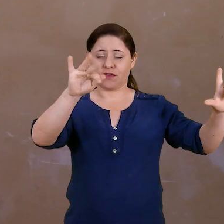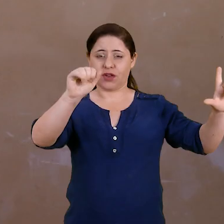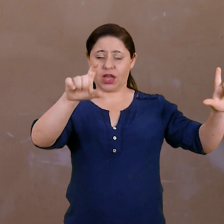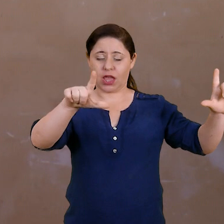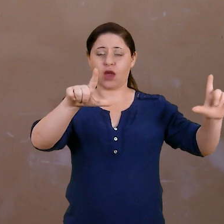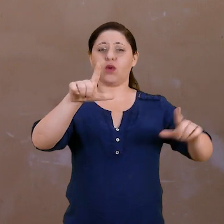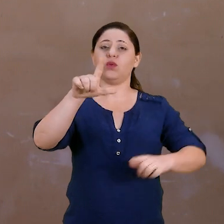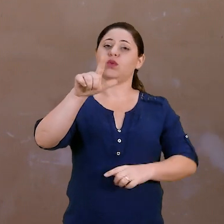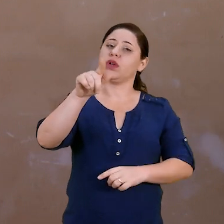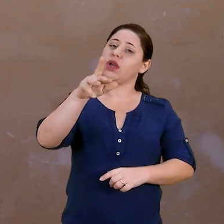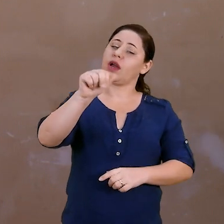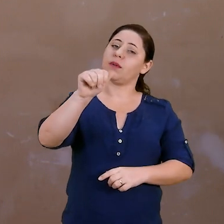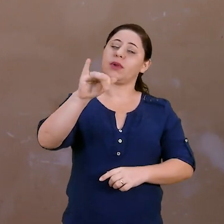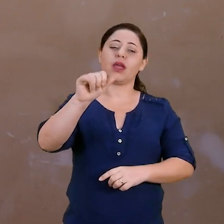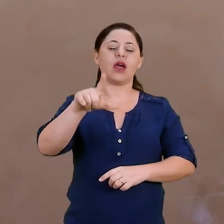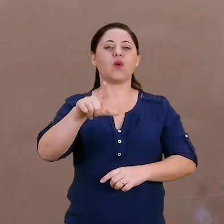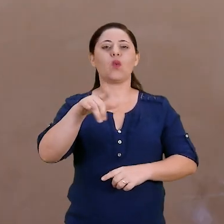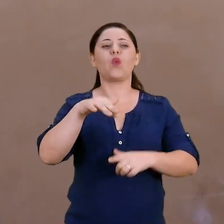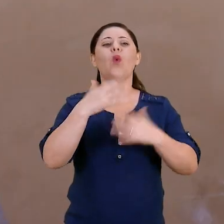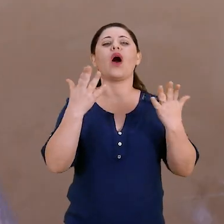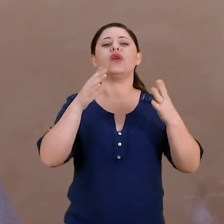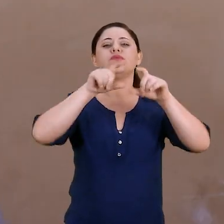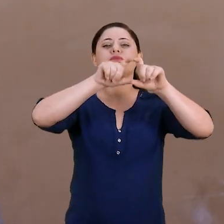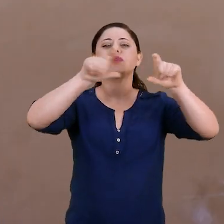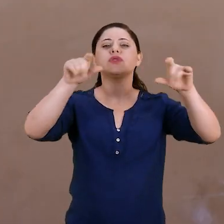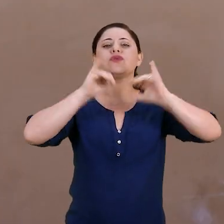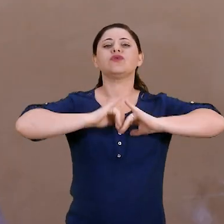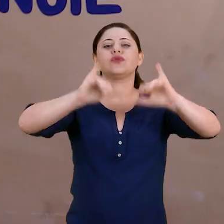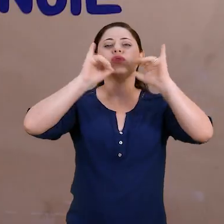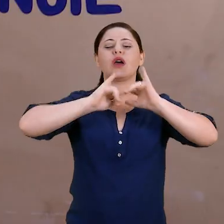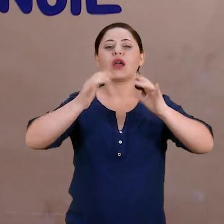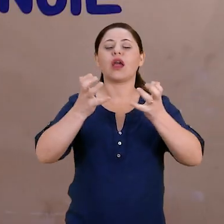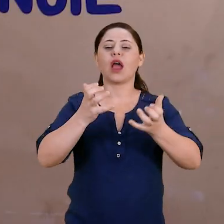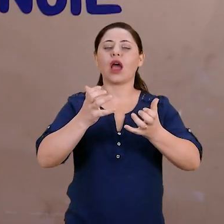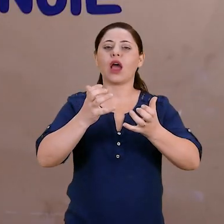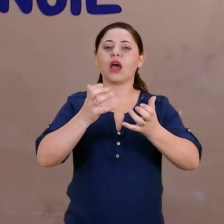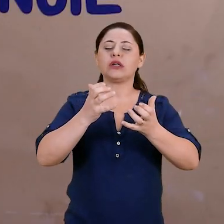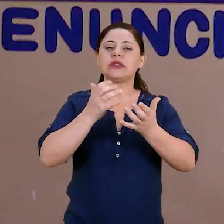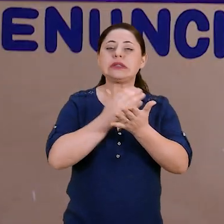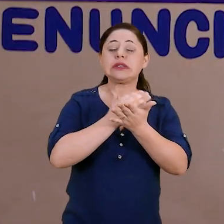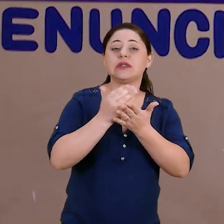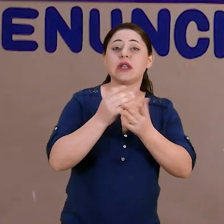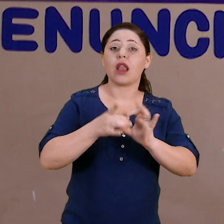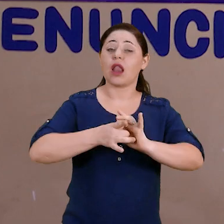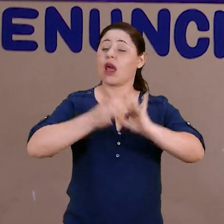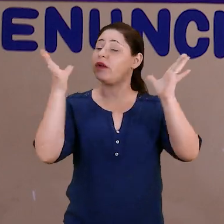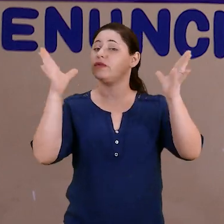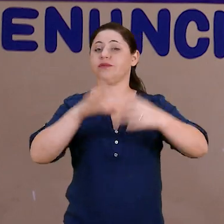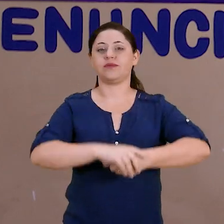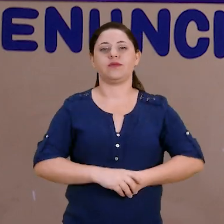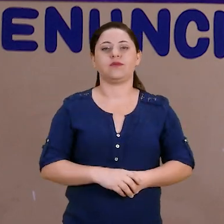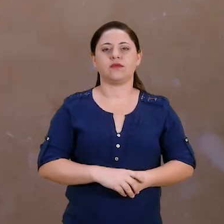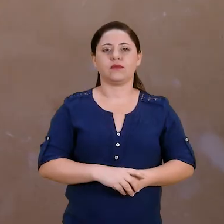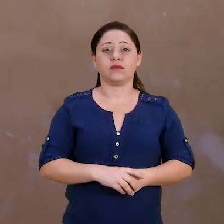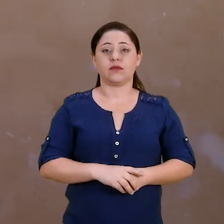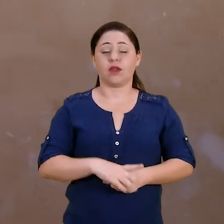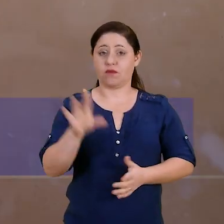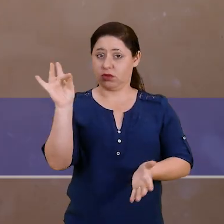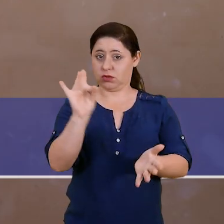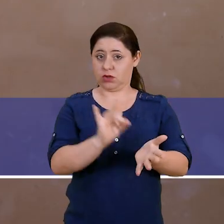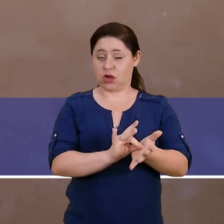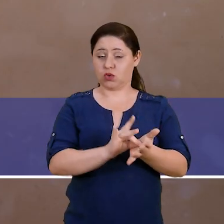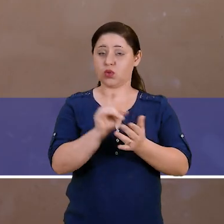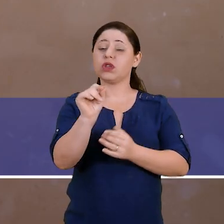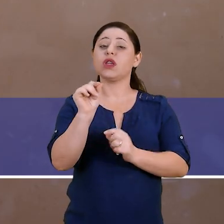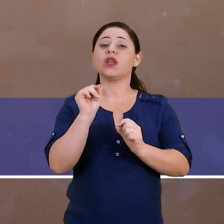cartaz, Rafael e Gabriel explicam qual a mensagem que quiseram passar e o quanto a iniciativa foi libertadora. Na